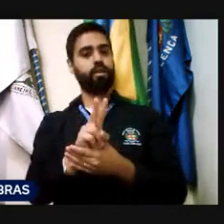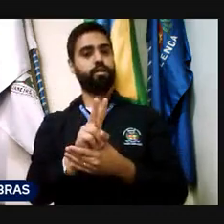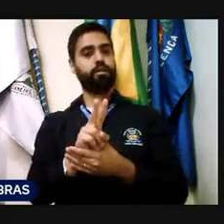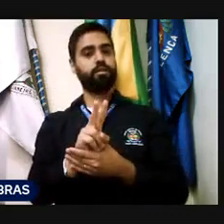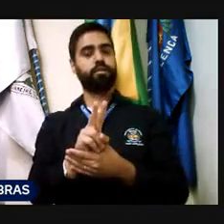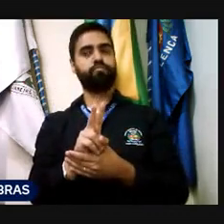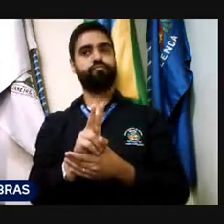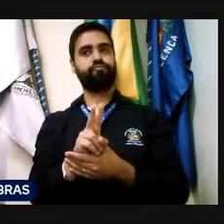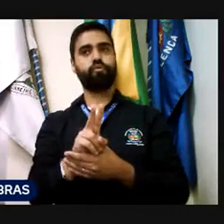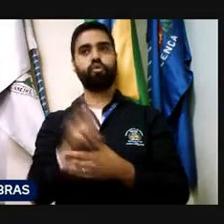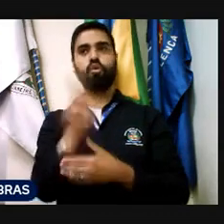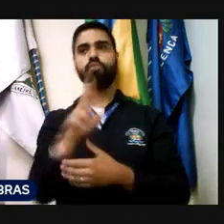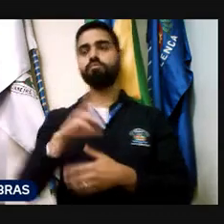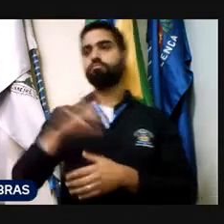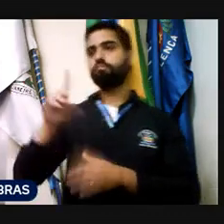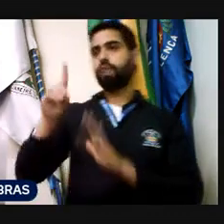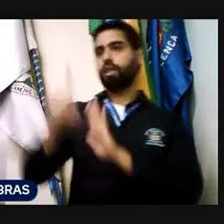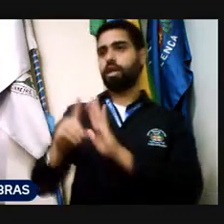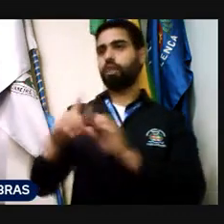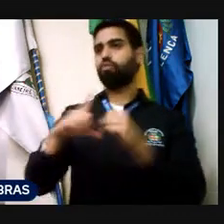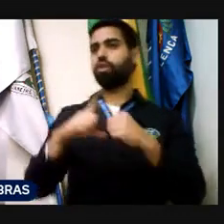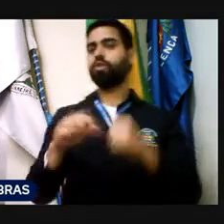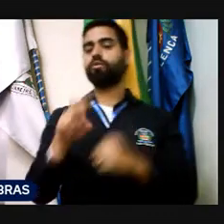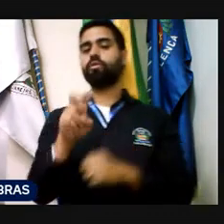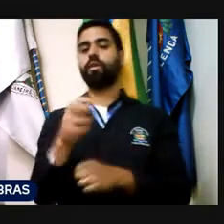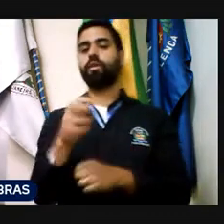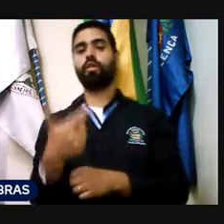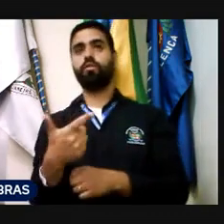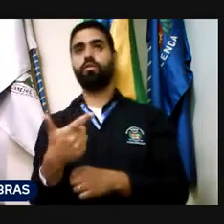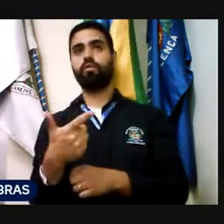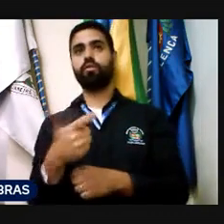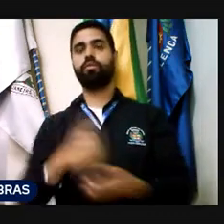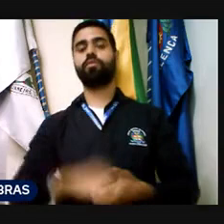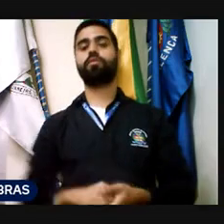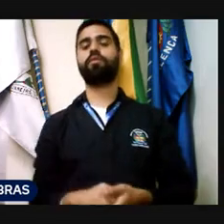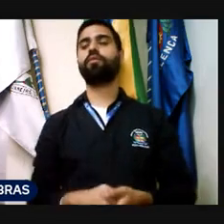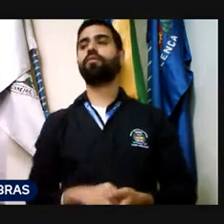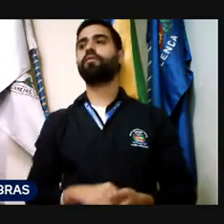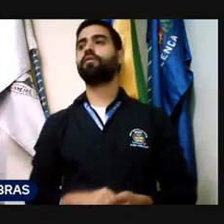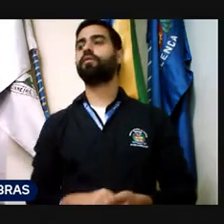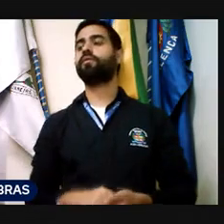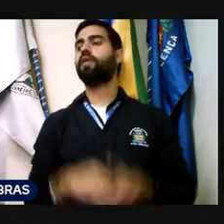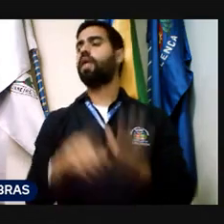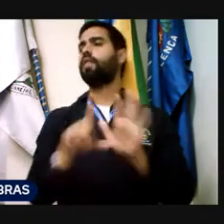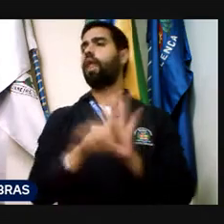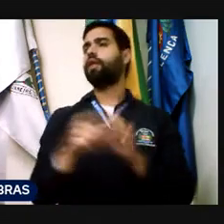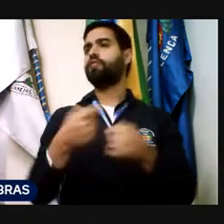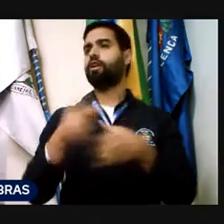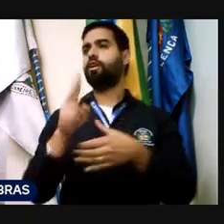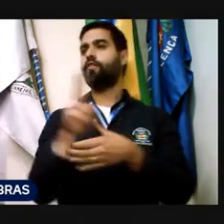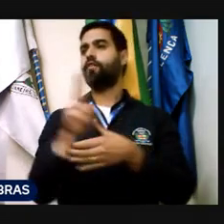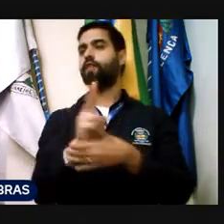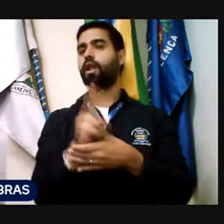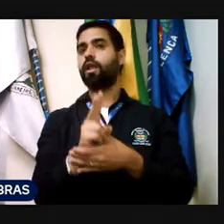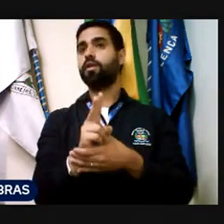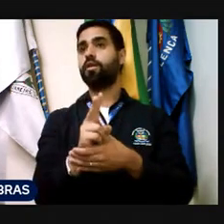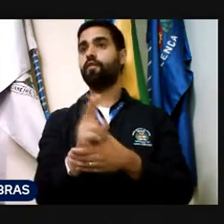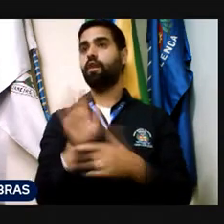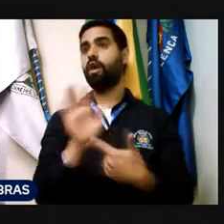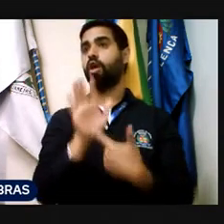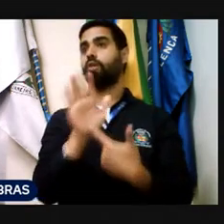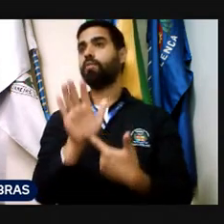no uso das atribuições legais e conforto no artigo 52, parágrafo 1º e artigo 69, inciso 4 da Lei Orgânica do Município, vem